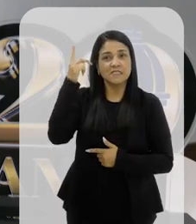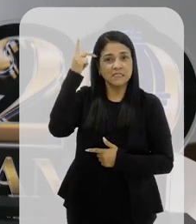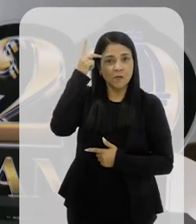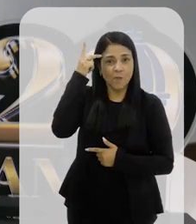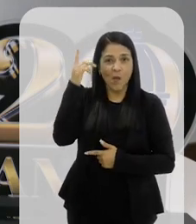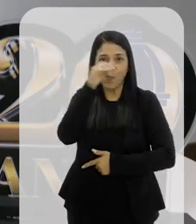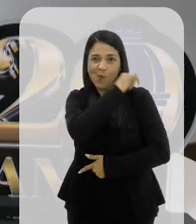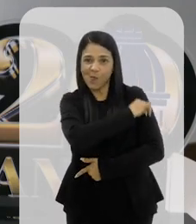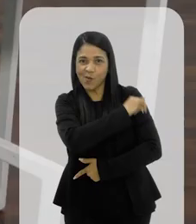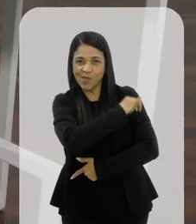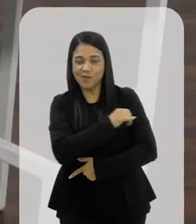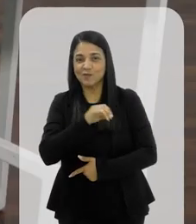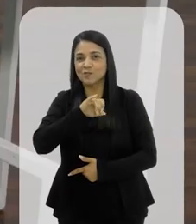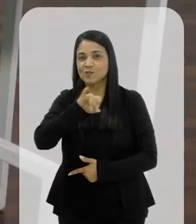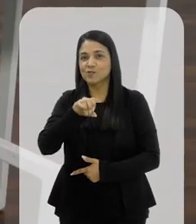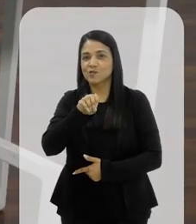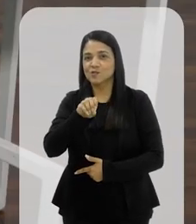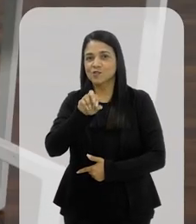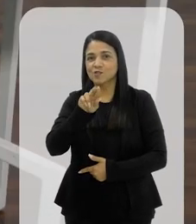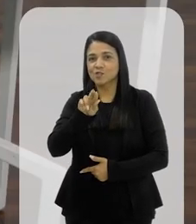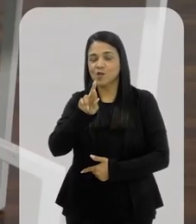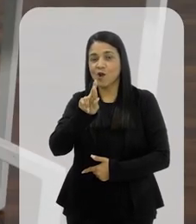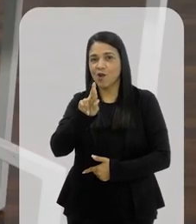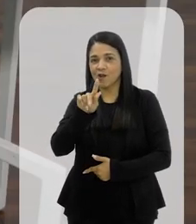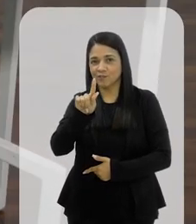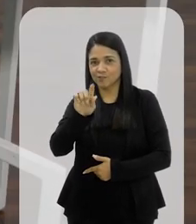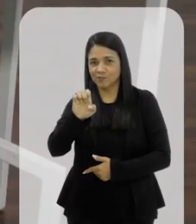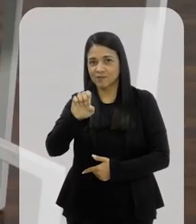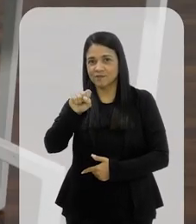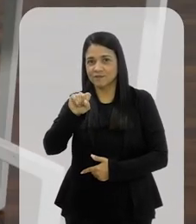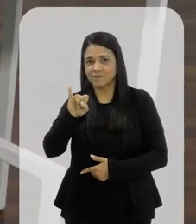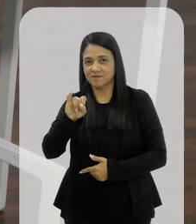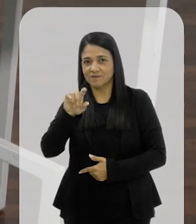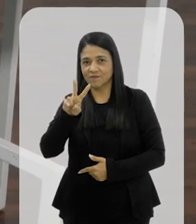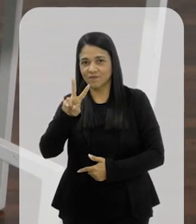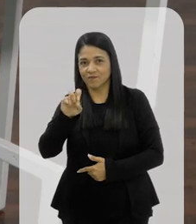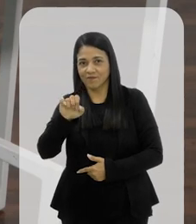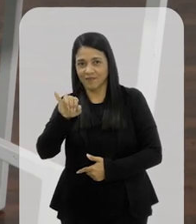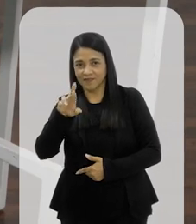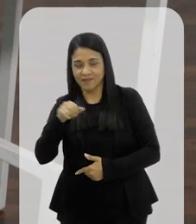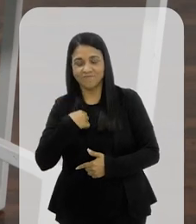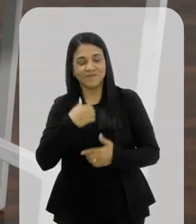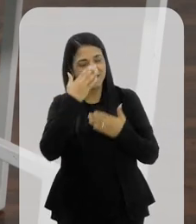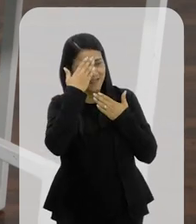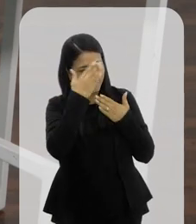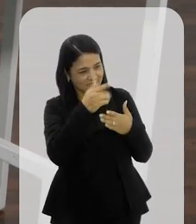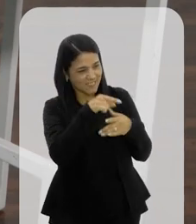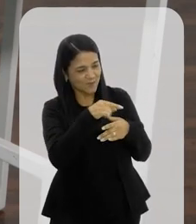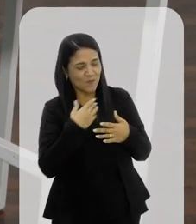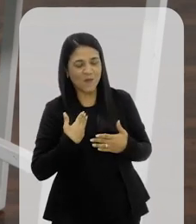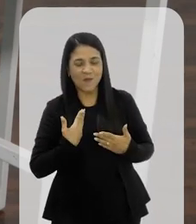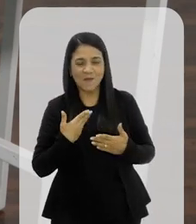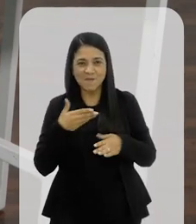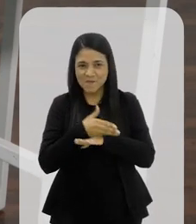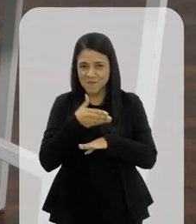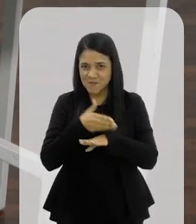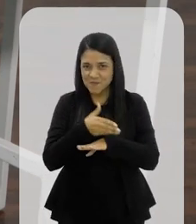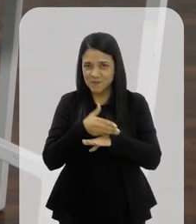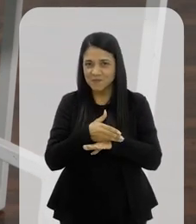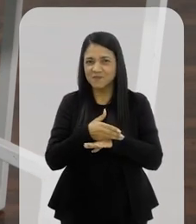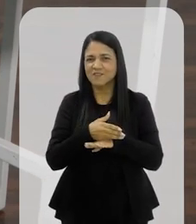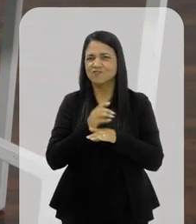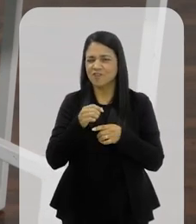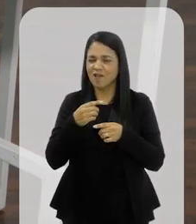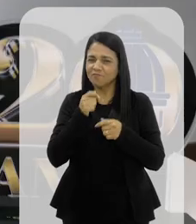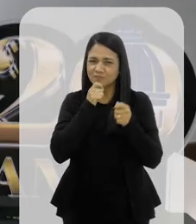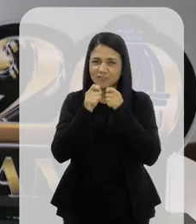Jorge Silveira Olá Jorge Tudo bem querido tudo bom mest agradecer mais uma vez a sua presença né Muito obrigado nós já fizemos